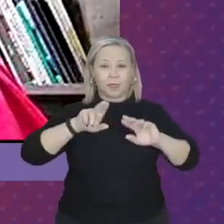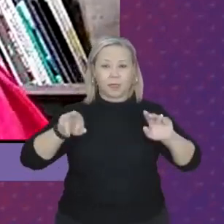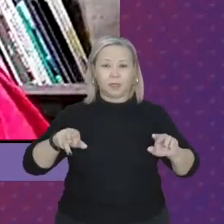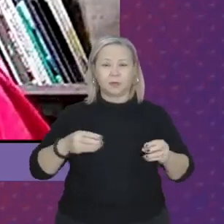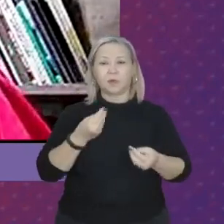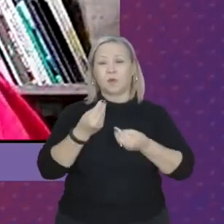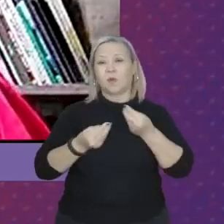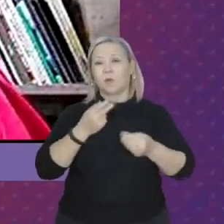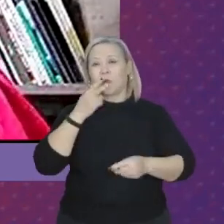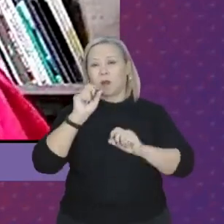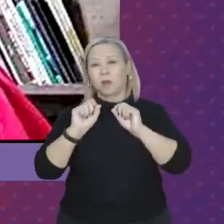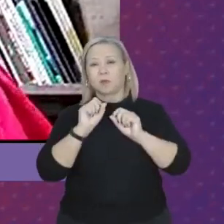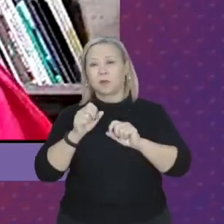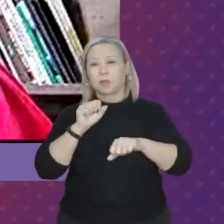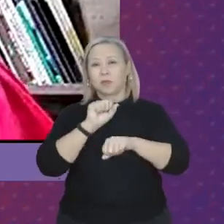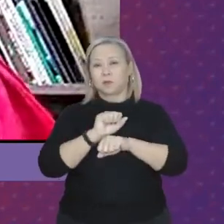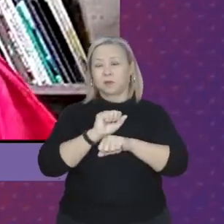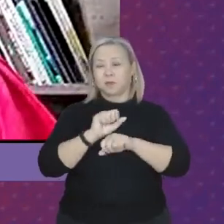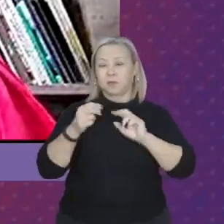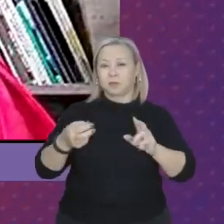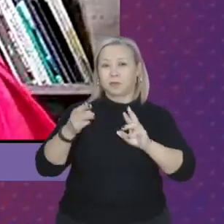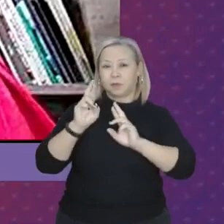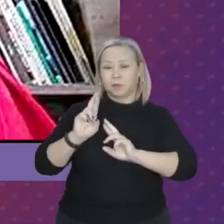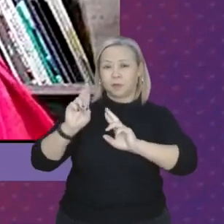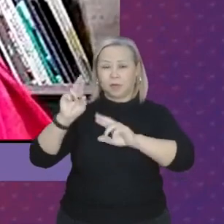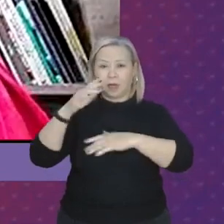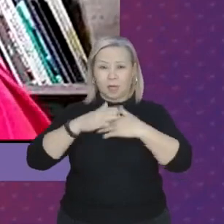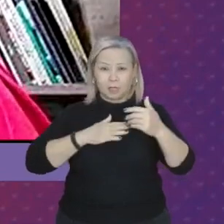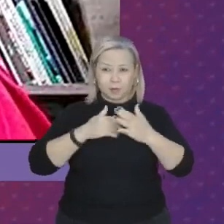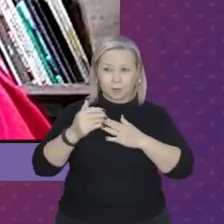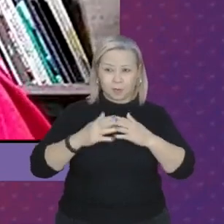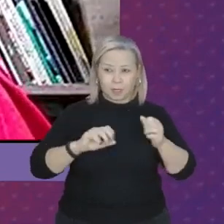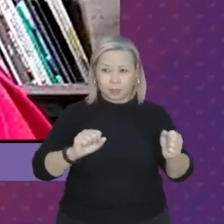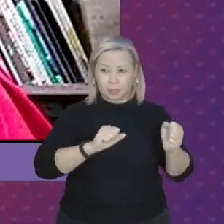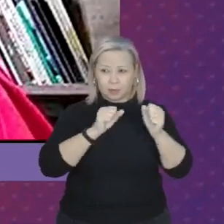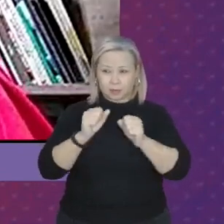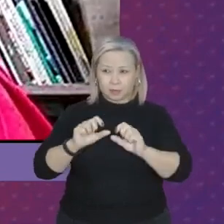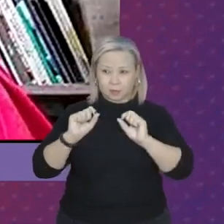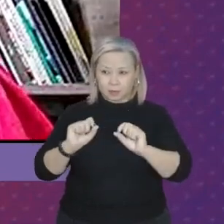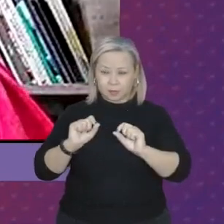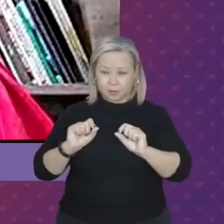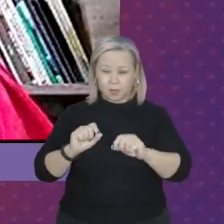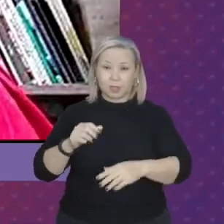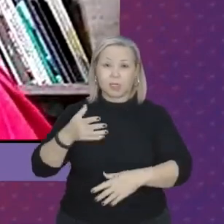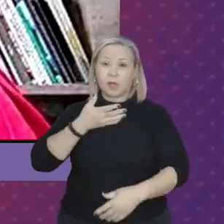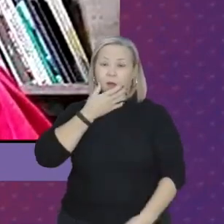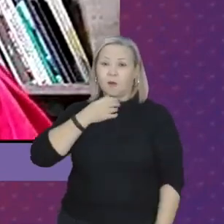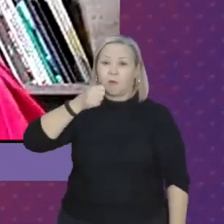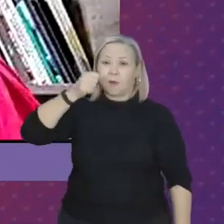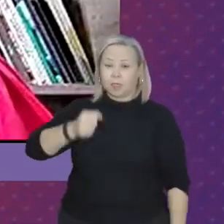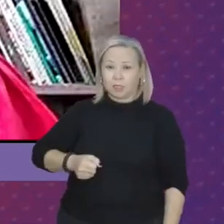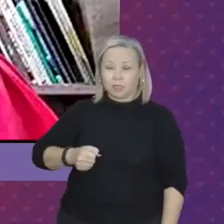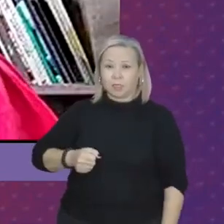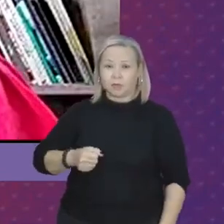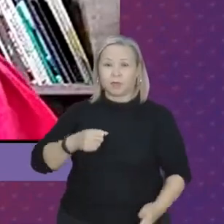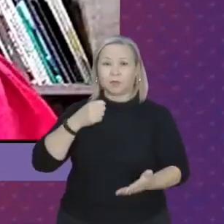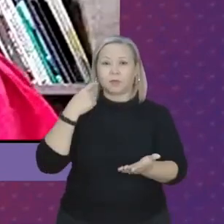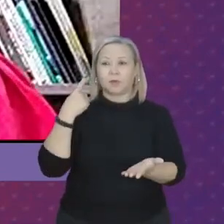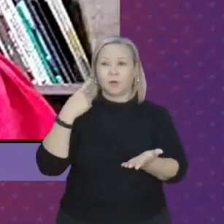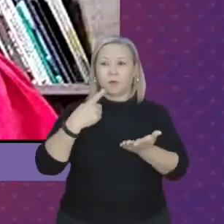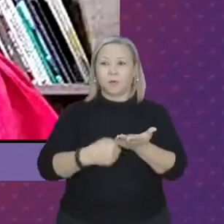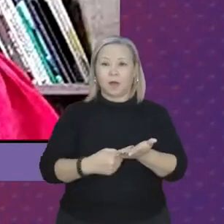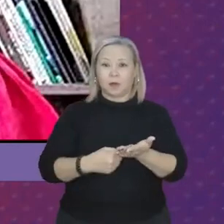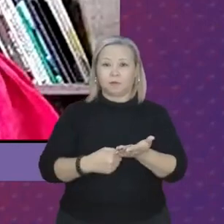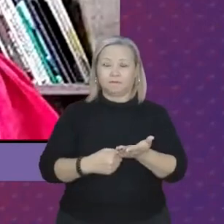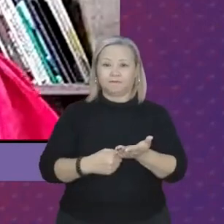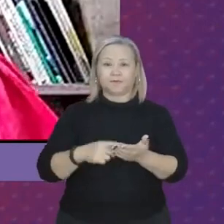que podemos superar tais práticas que expressam o patriarcalismo e o machismo como marcas históricas na